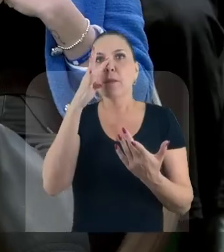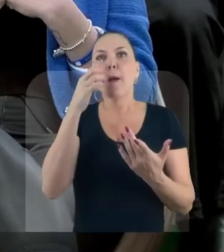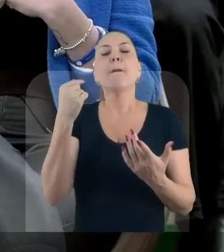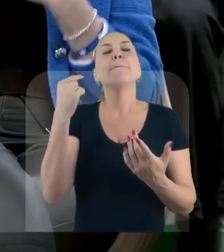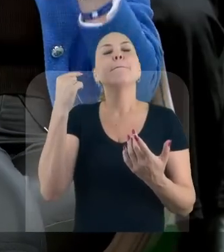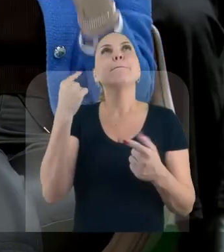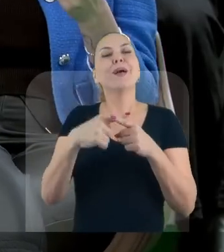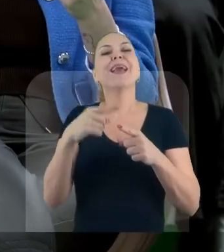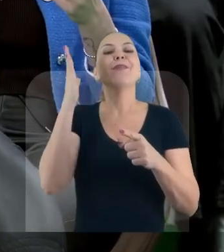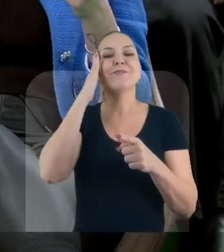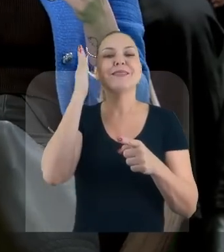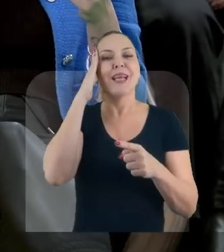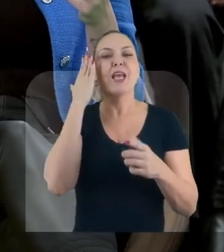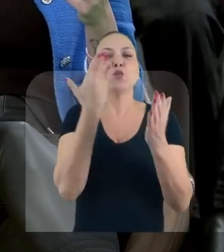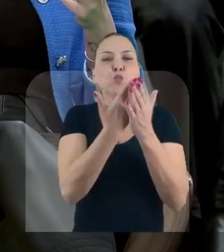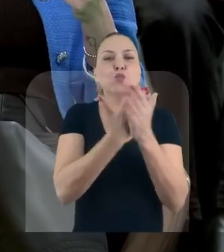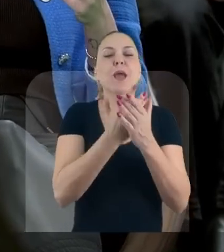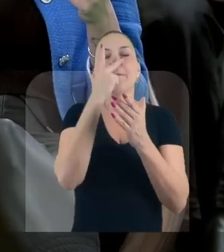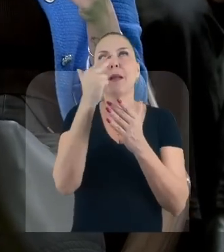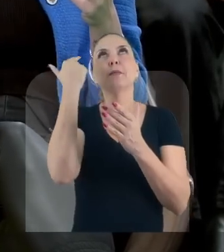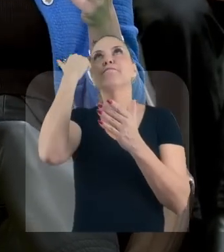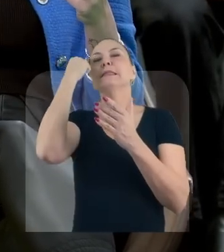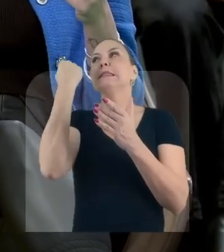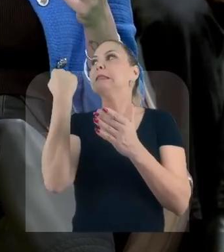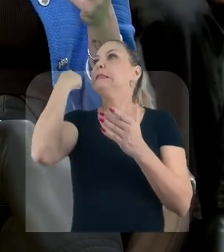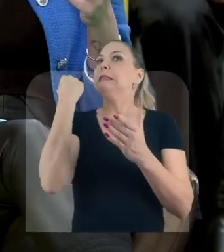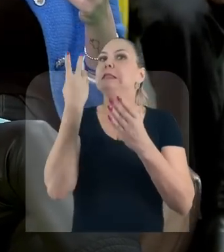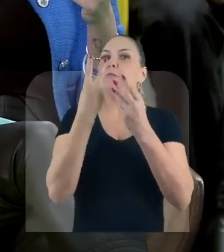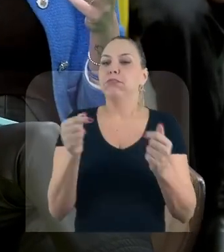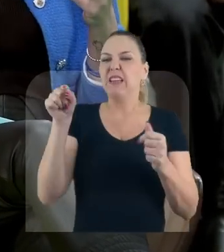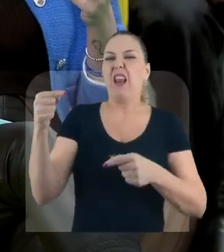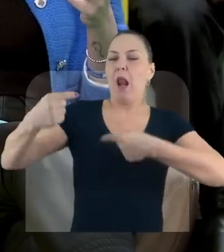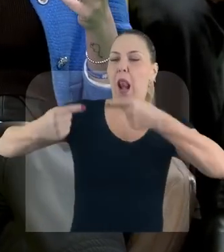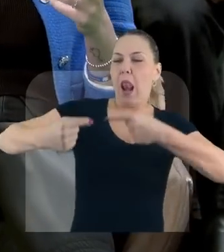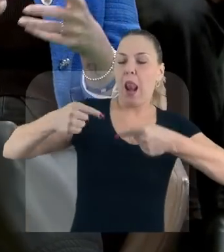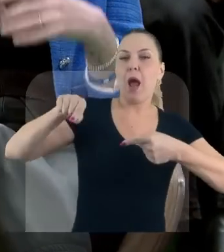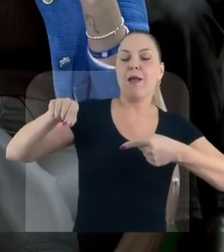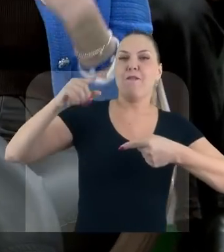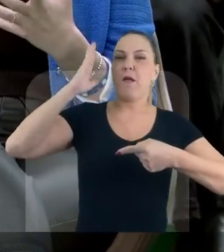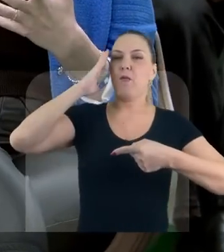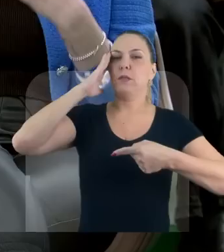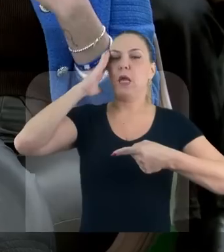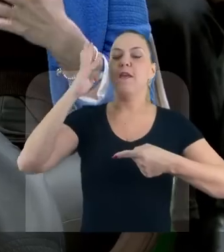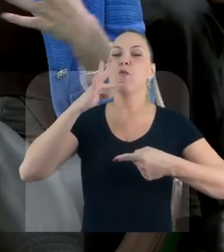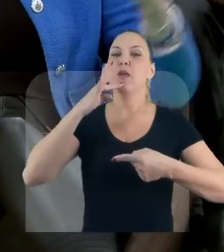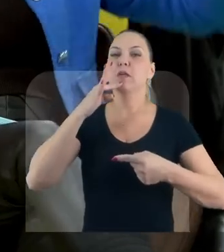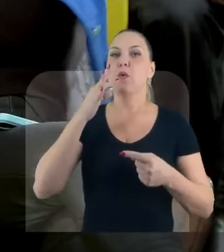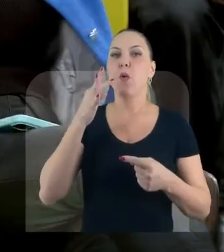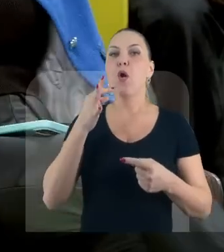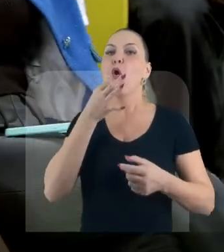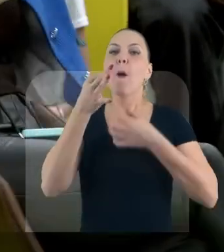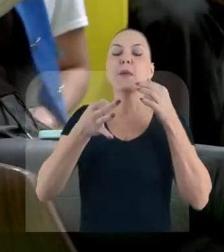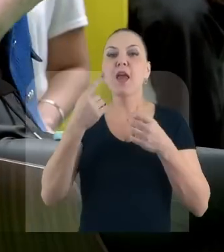ter embasamento para chegar aí e desconstruir tudo que o meu oponente no debate está falando. Então, o recado para os jovens é isso.